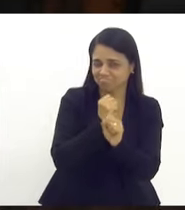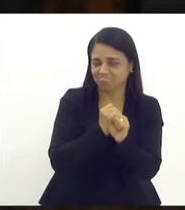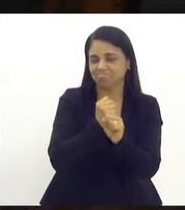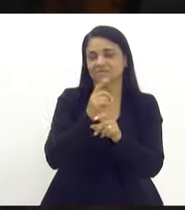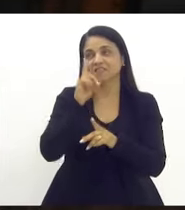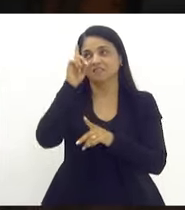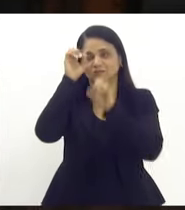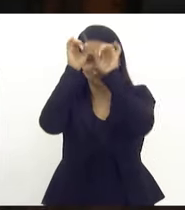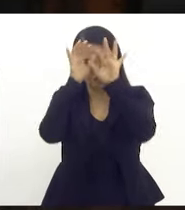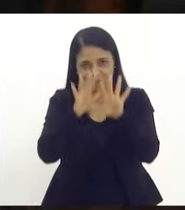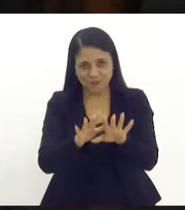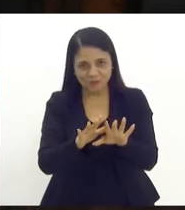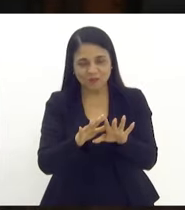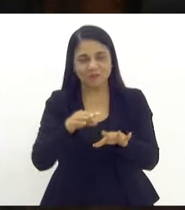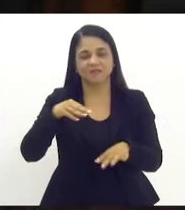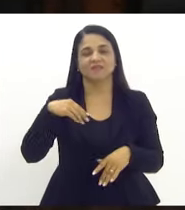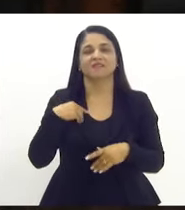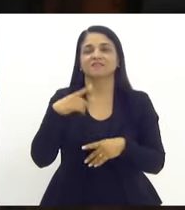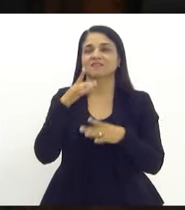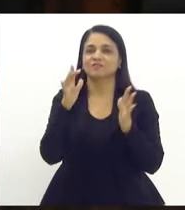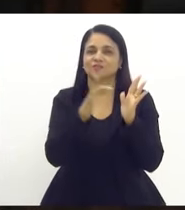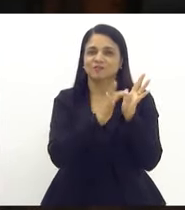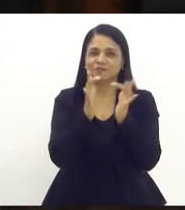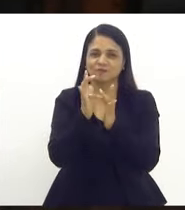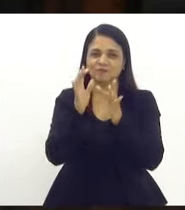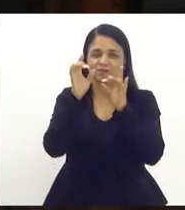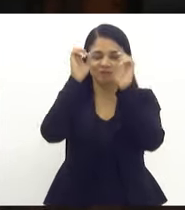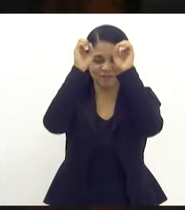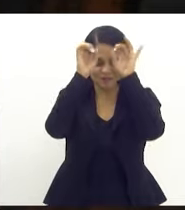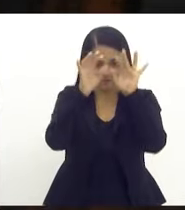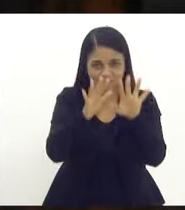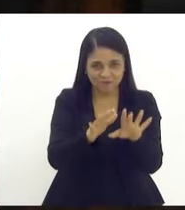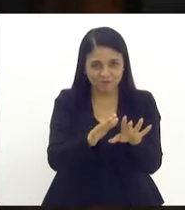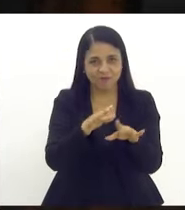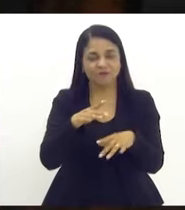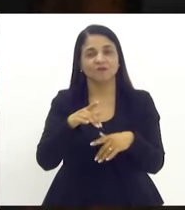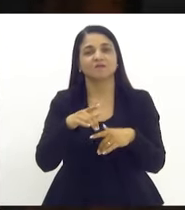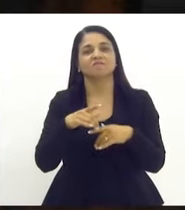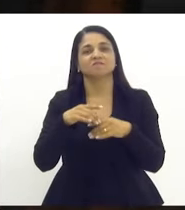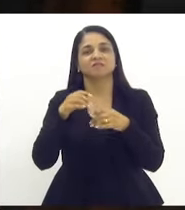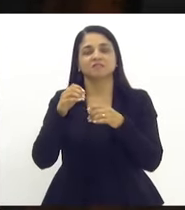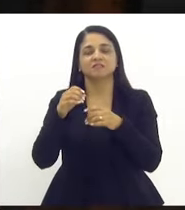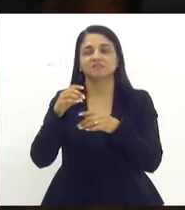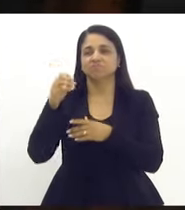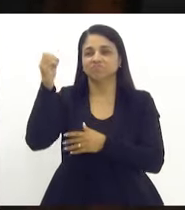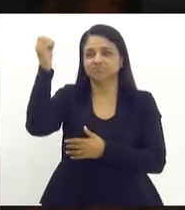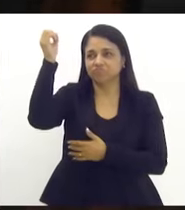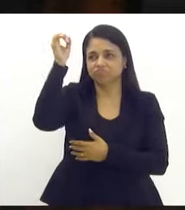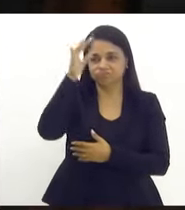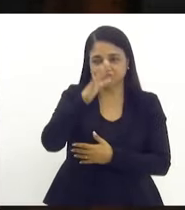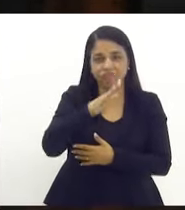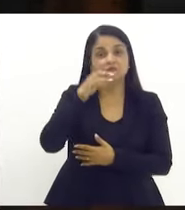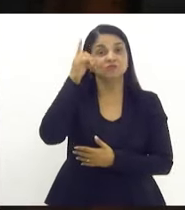Deus te abençoe, que Jesus ilumine sua vida e cubra de bênçãos todos os